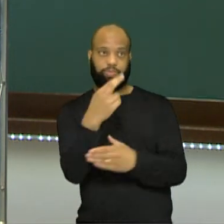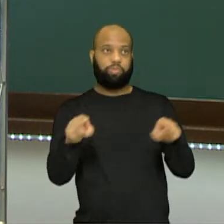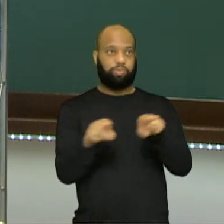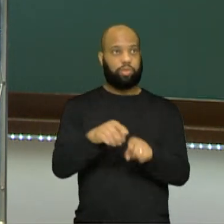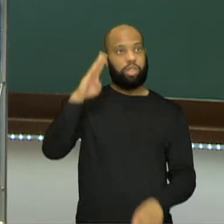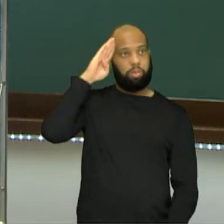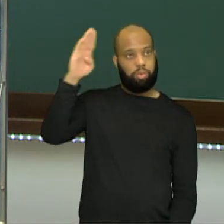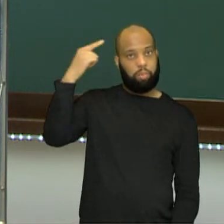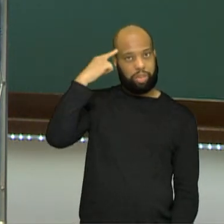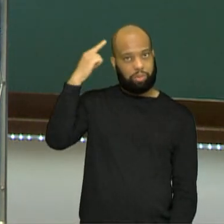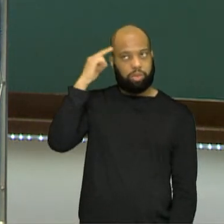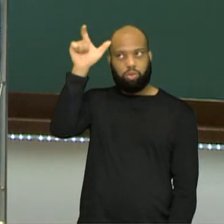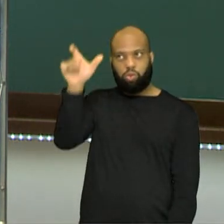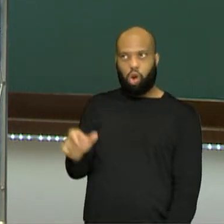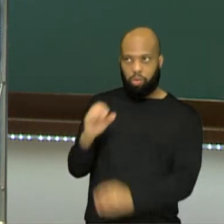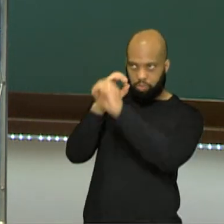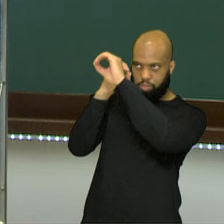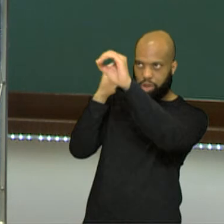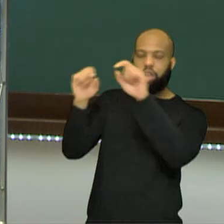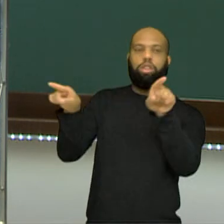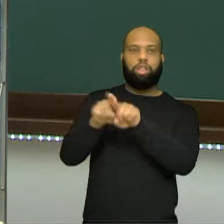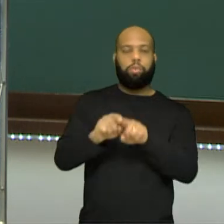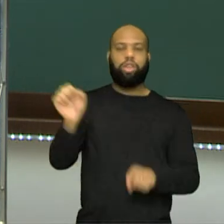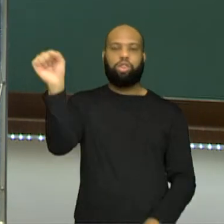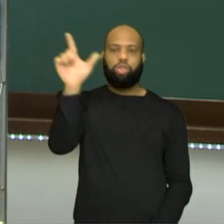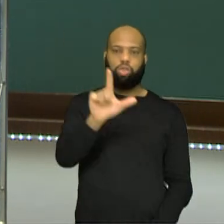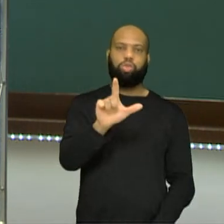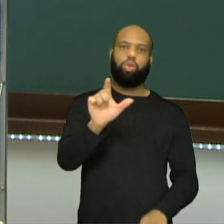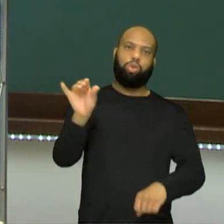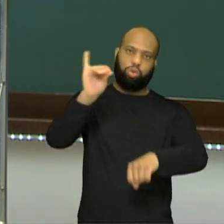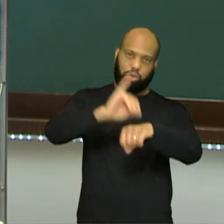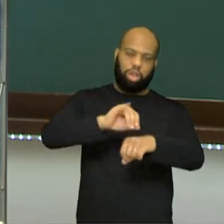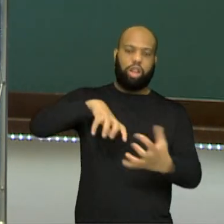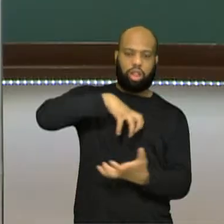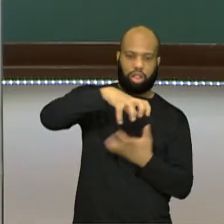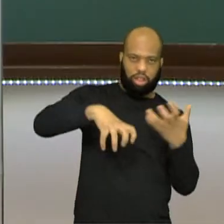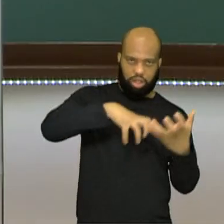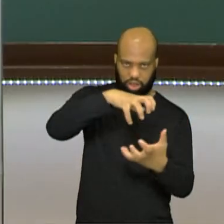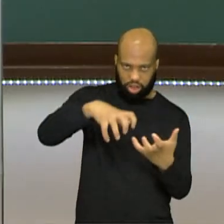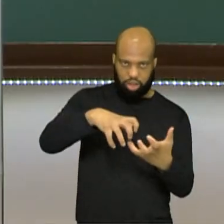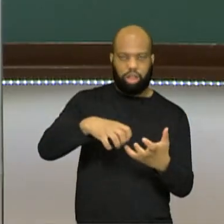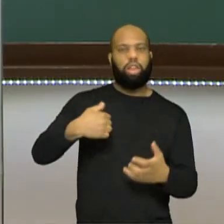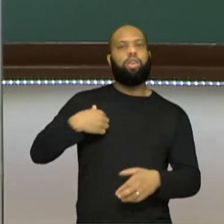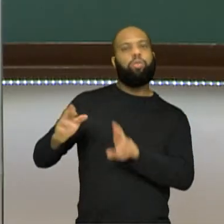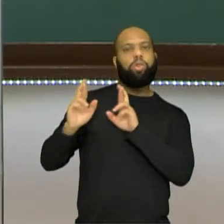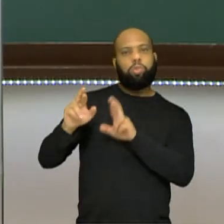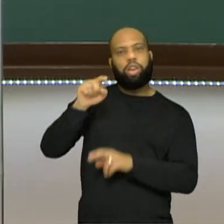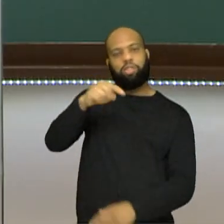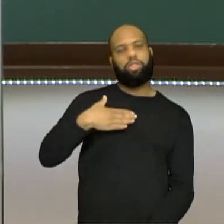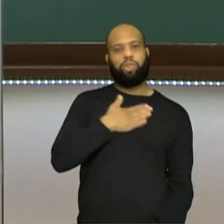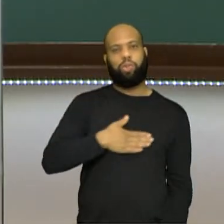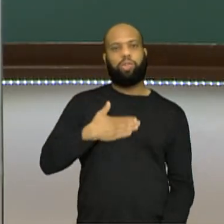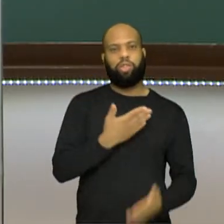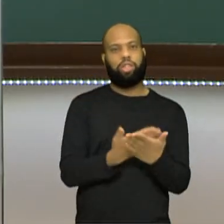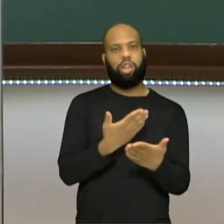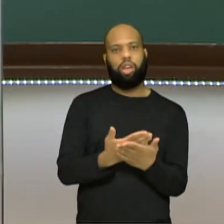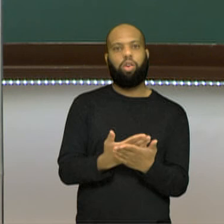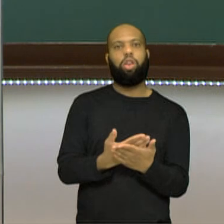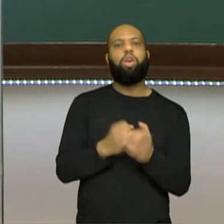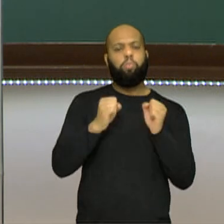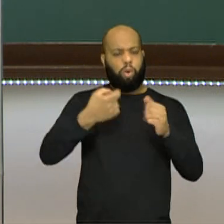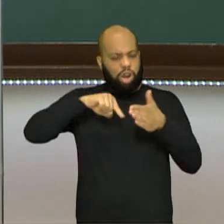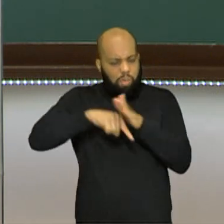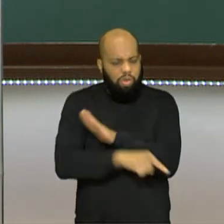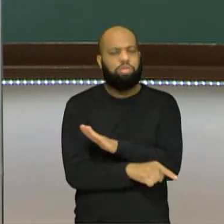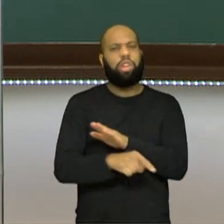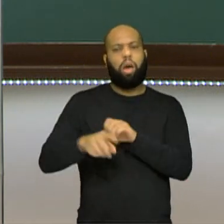principais pensamentos de Copérnico e o heliocentrismo e a Revolução Copernicana. Espero que você tenha gostado dessa aula, que você aprofunde seus conhecimentos